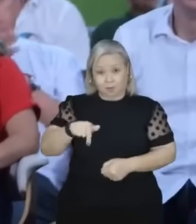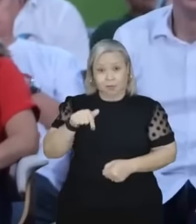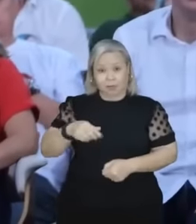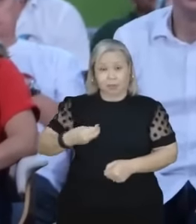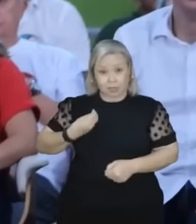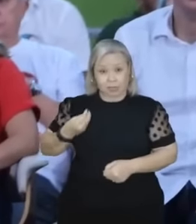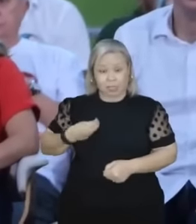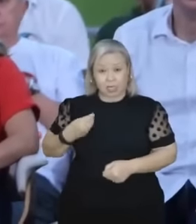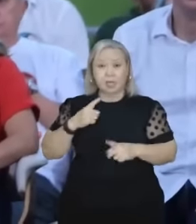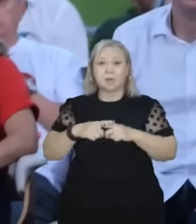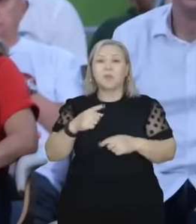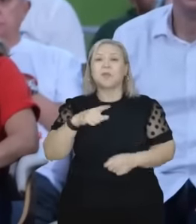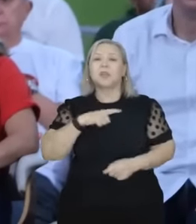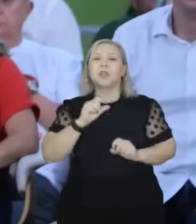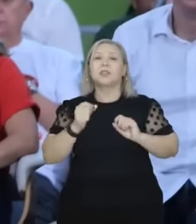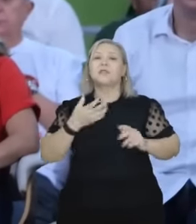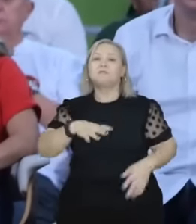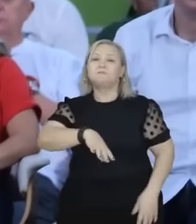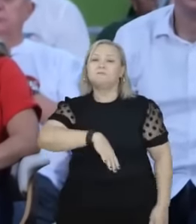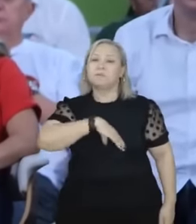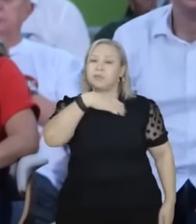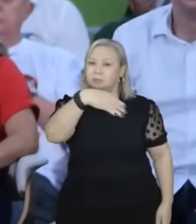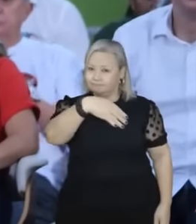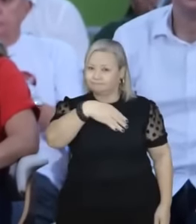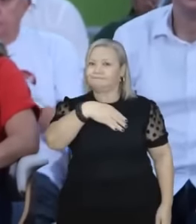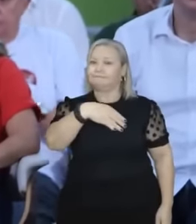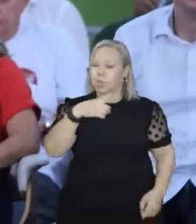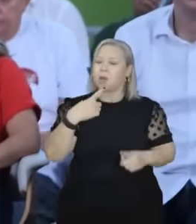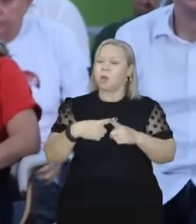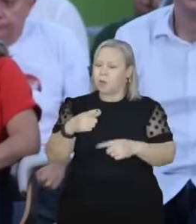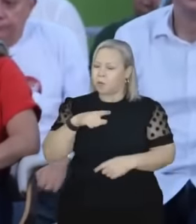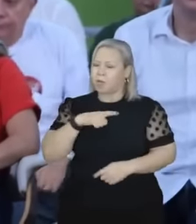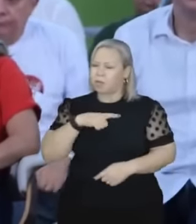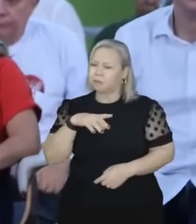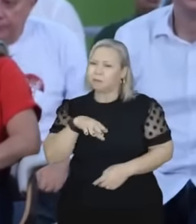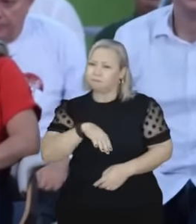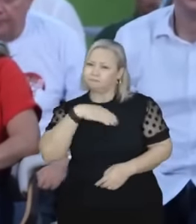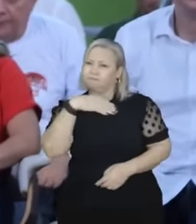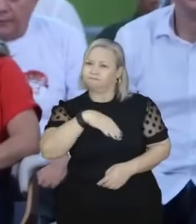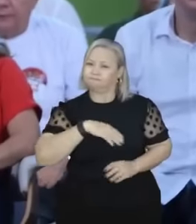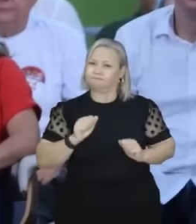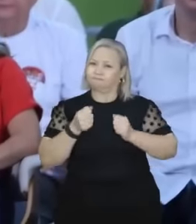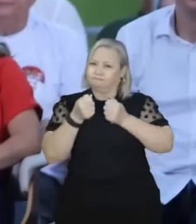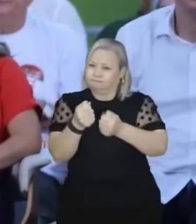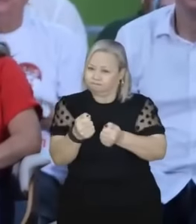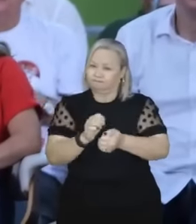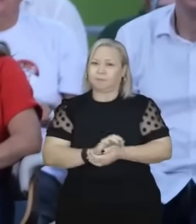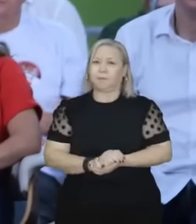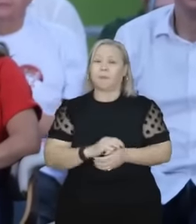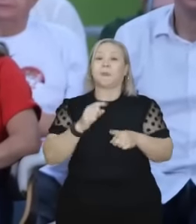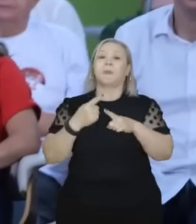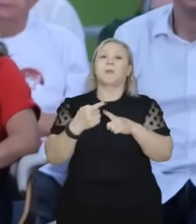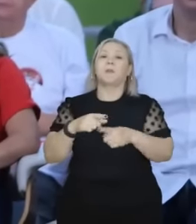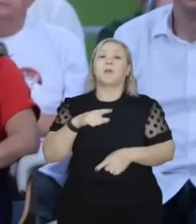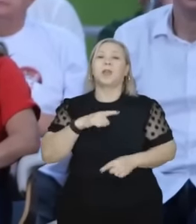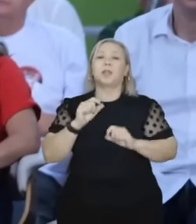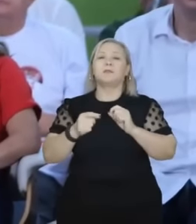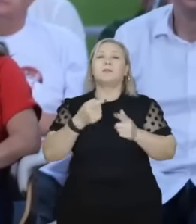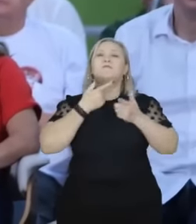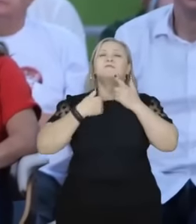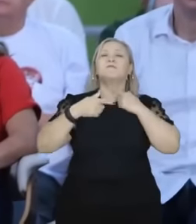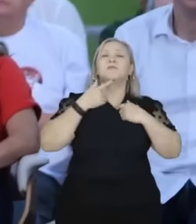ousadia, porque nós tivemos coragem e porque nós tivemos vontade de fazer.